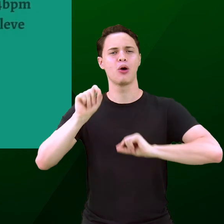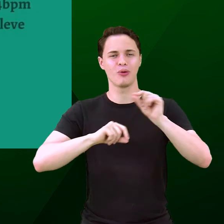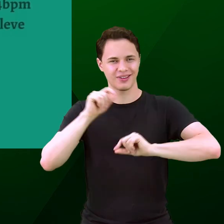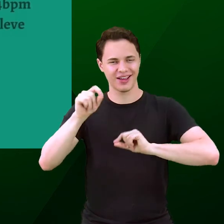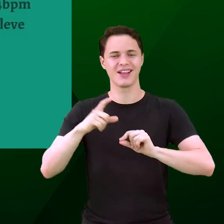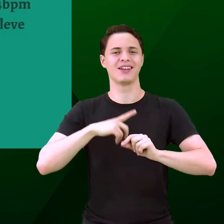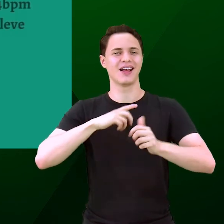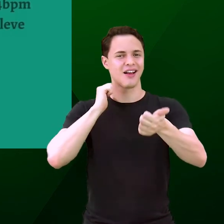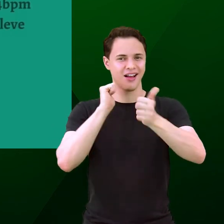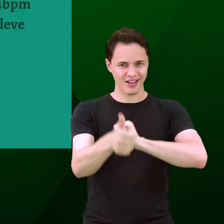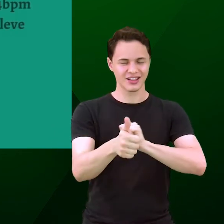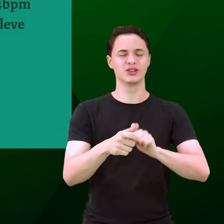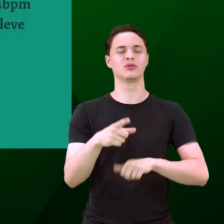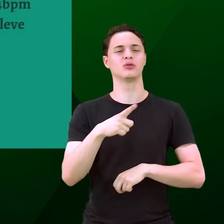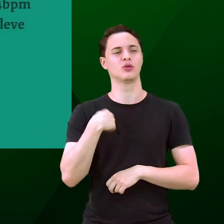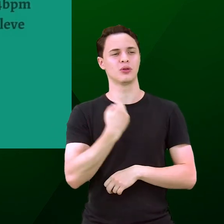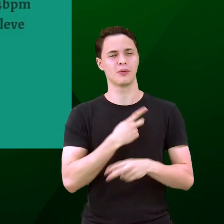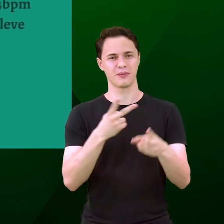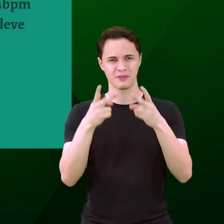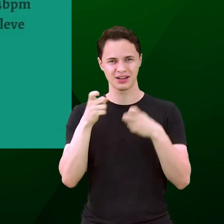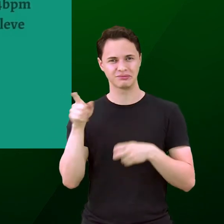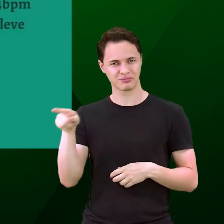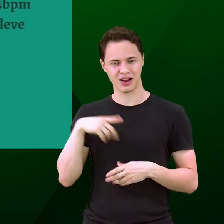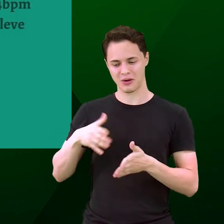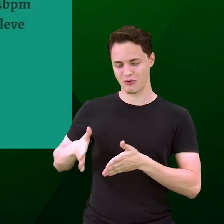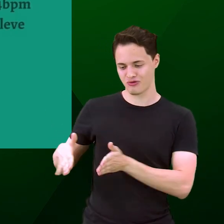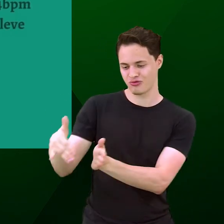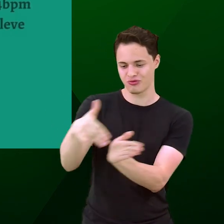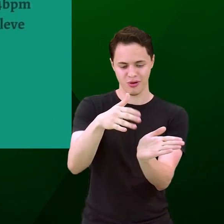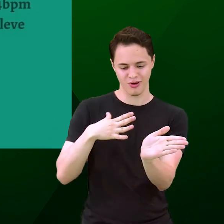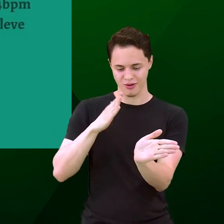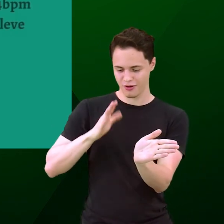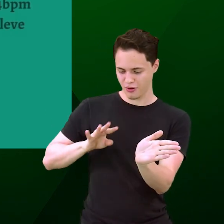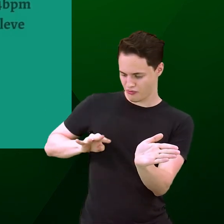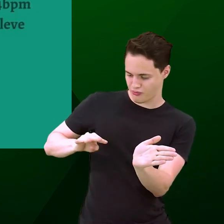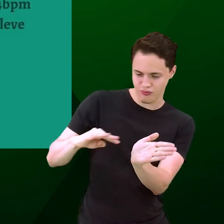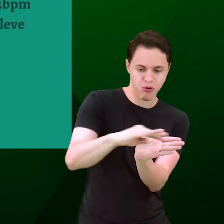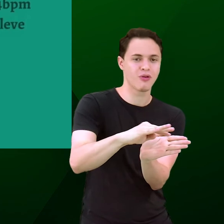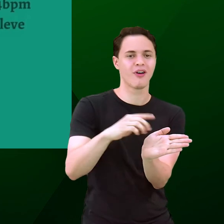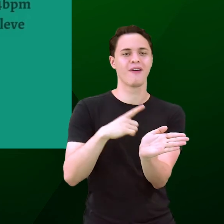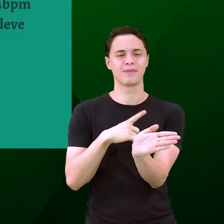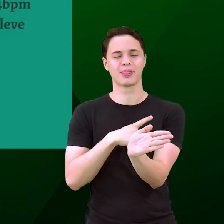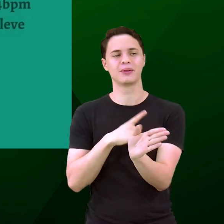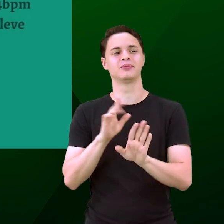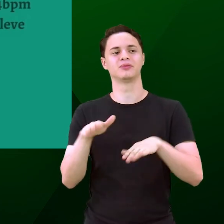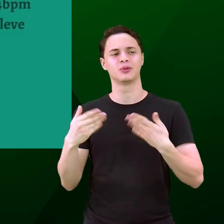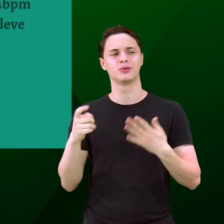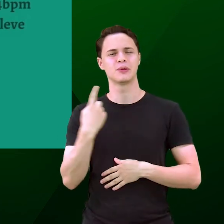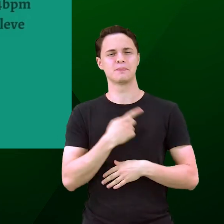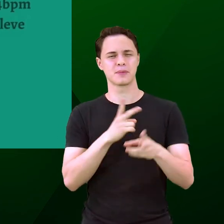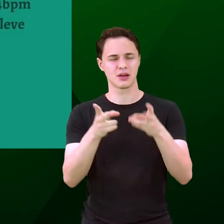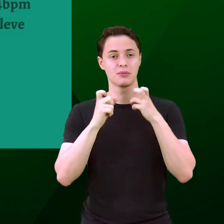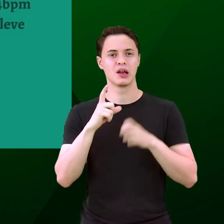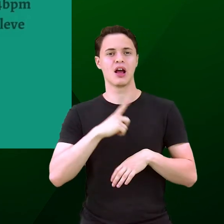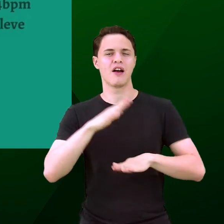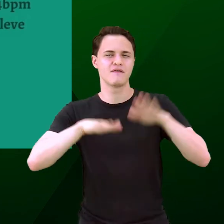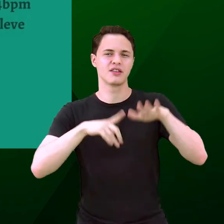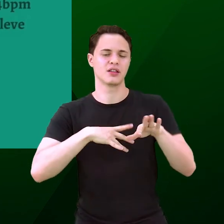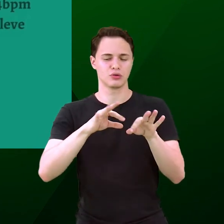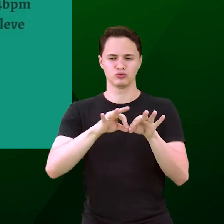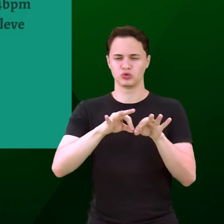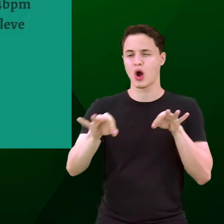esse período de atividade física. E é o mesmo princípio para outro treino de treino intermediário. Eu vou acelerar, vou diminuir,